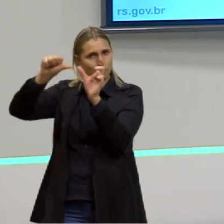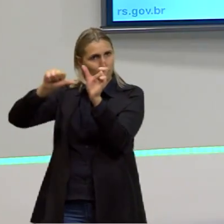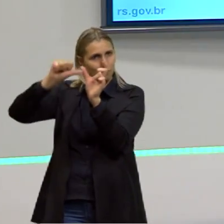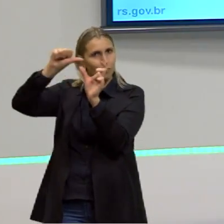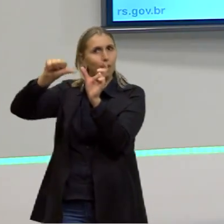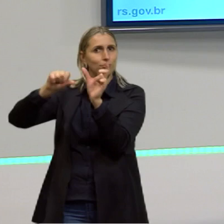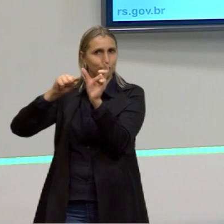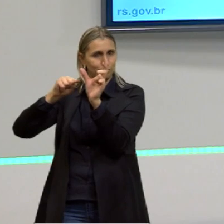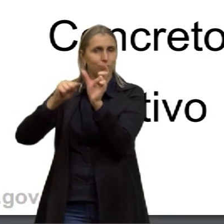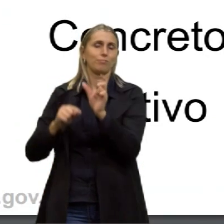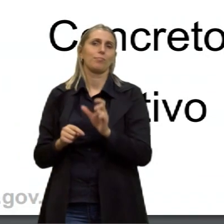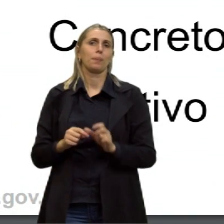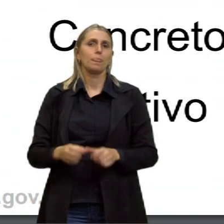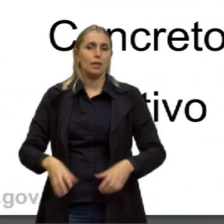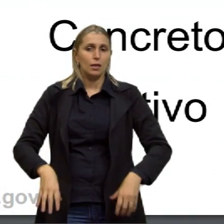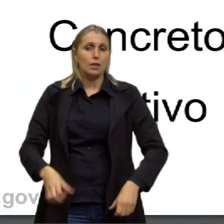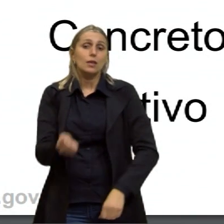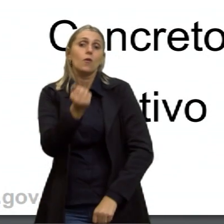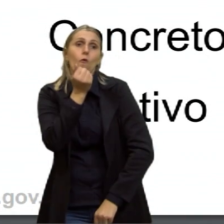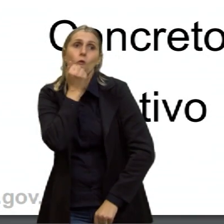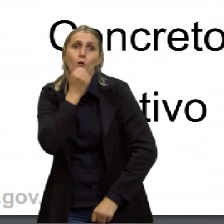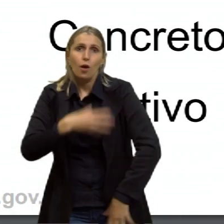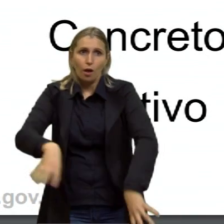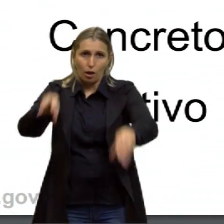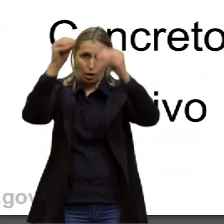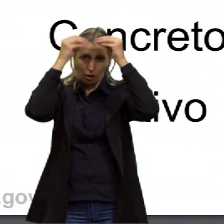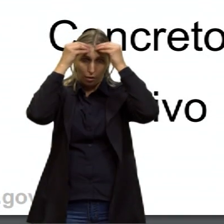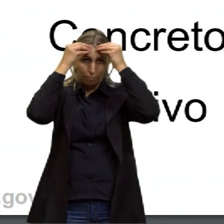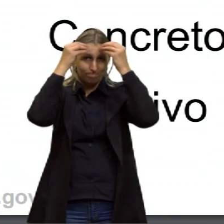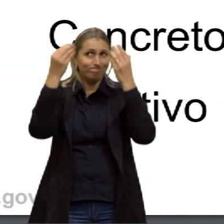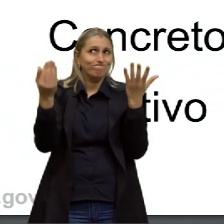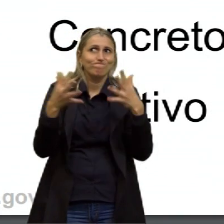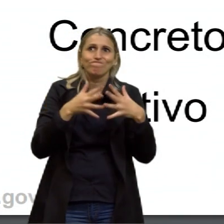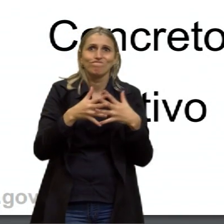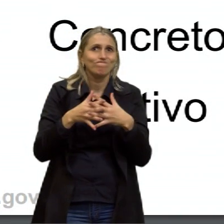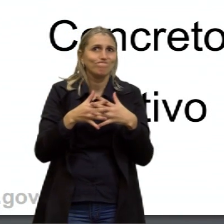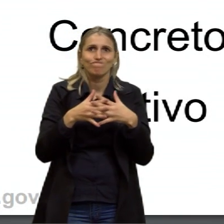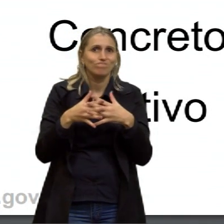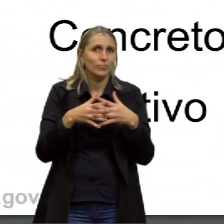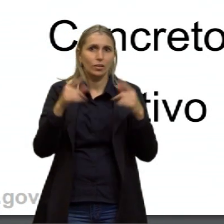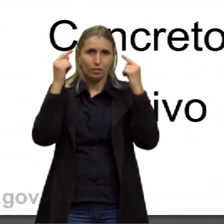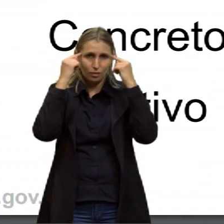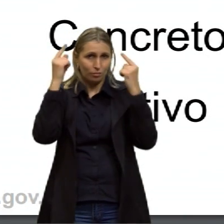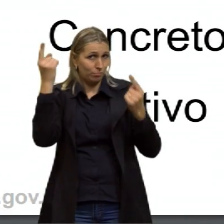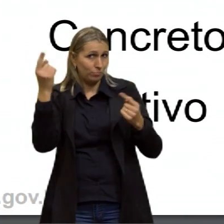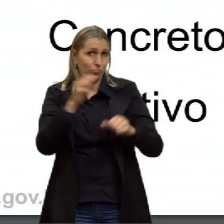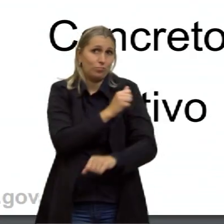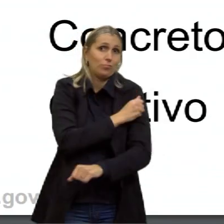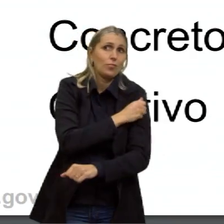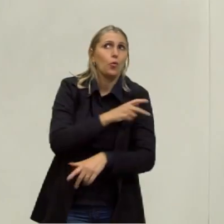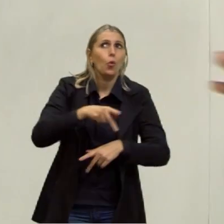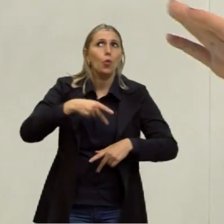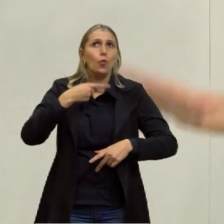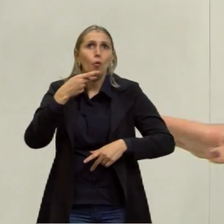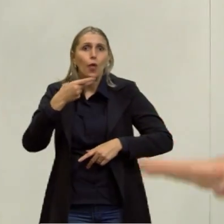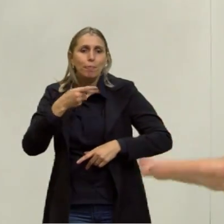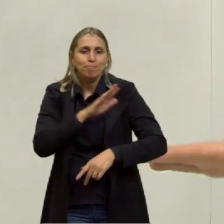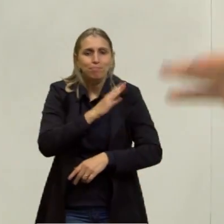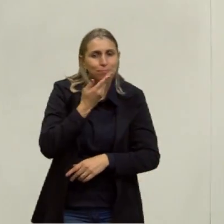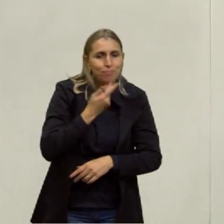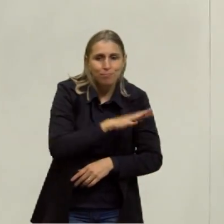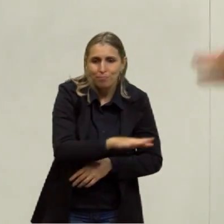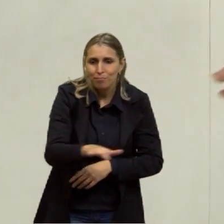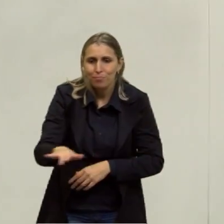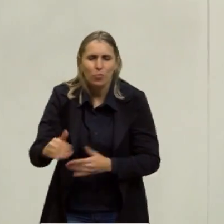concreto e abstrato esses termos aqui às vezes fica um pouco confuso na cabeça dos alunos mas quando a gente trabalha com os